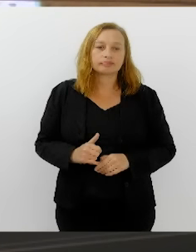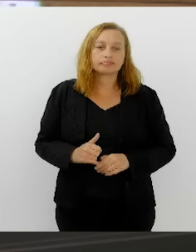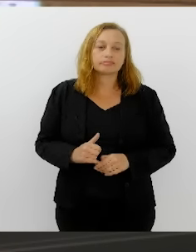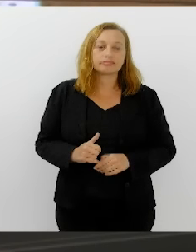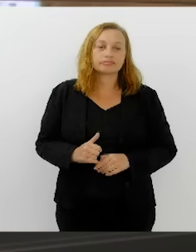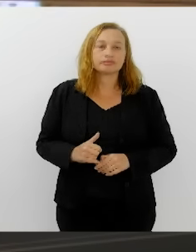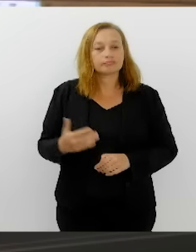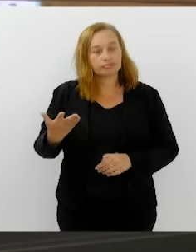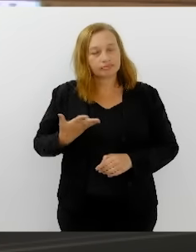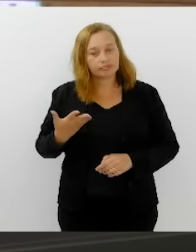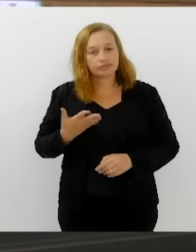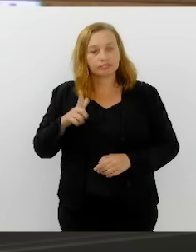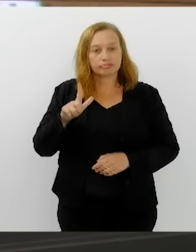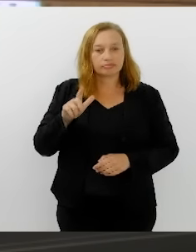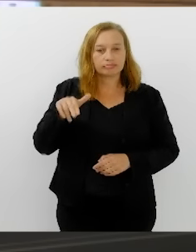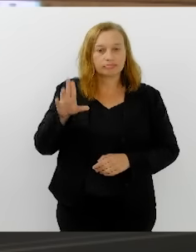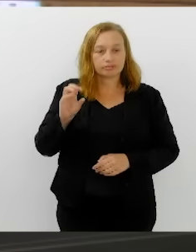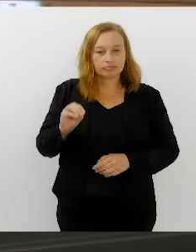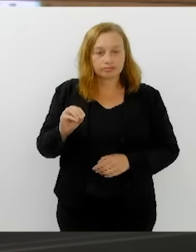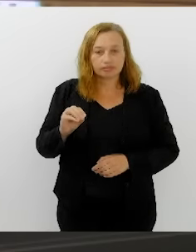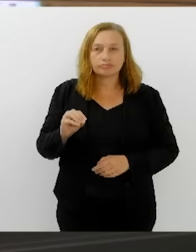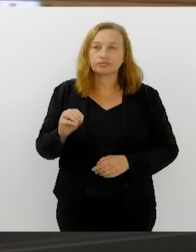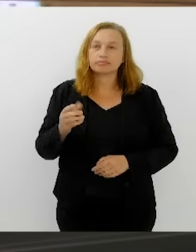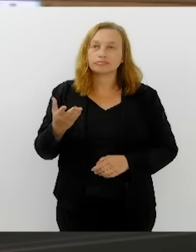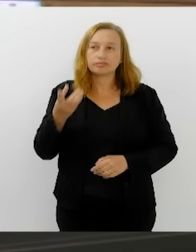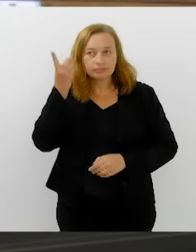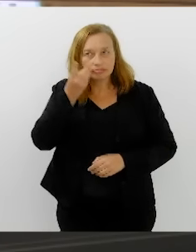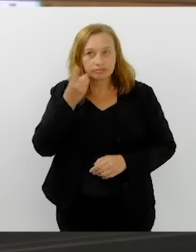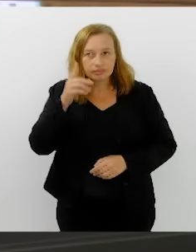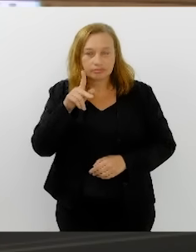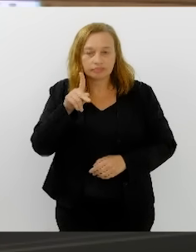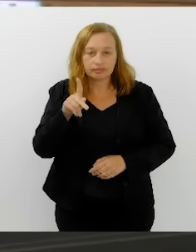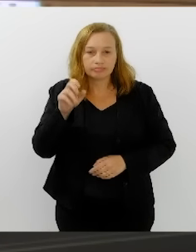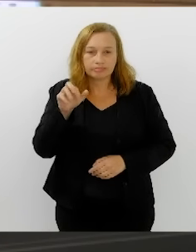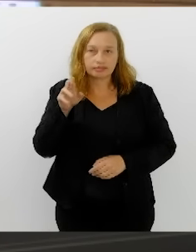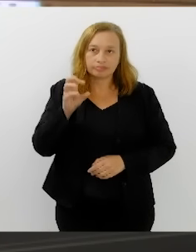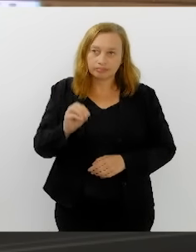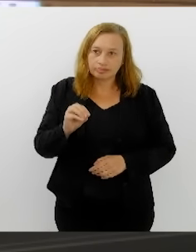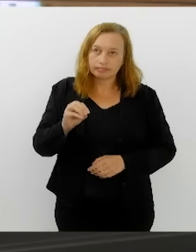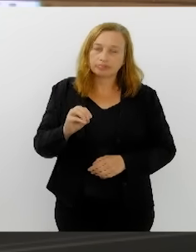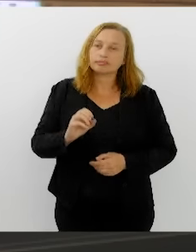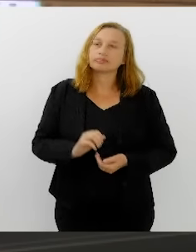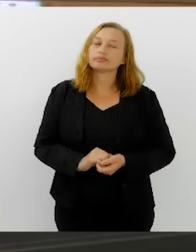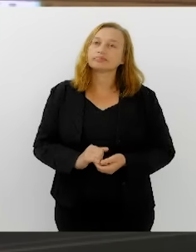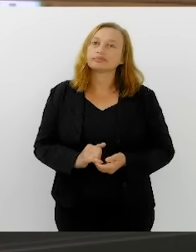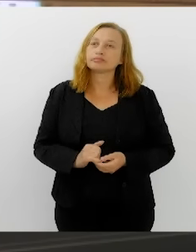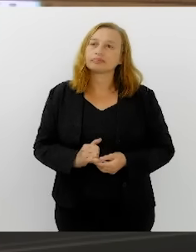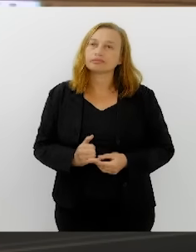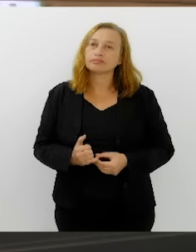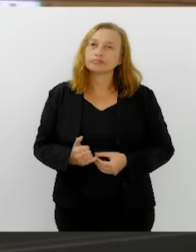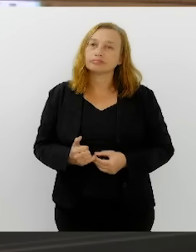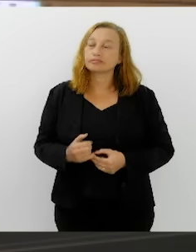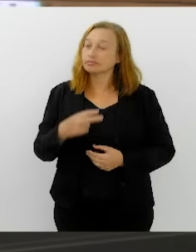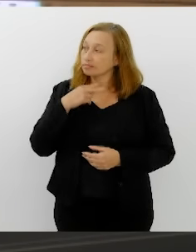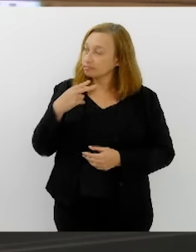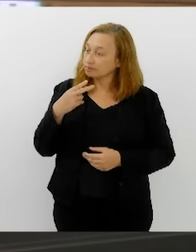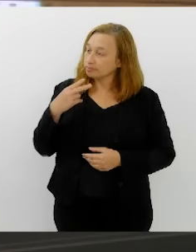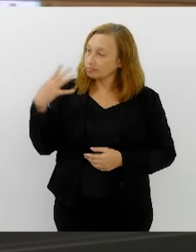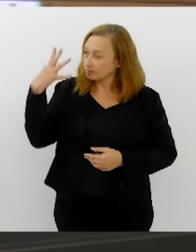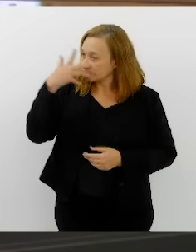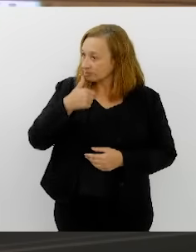Luciano, deputado Pedro Augusto, a voz expoente das Ave Marias,